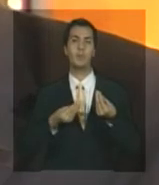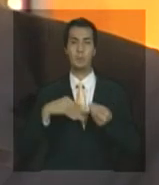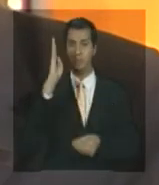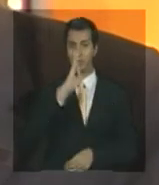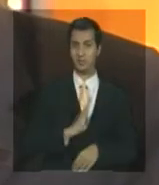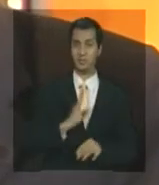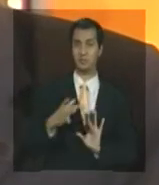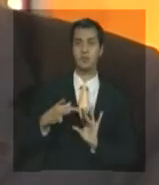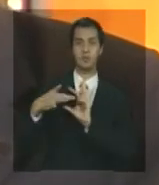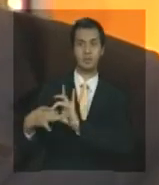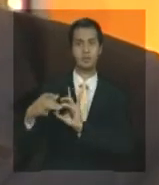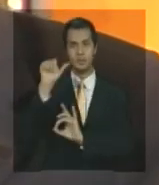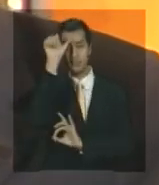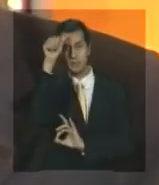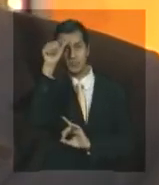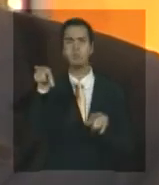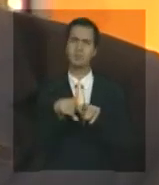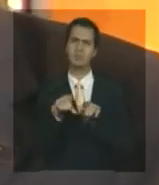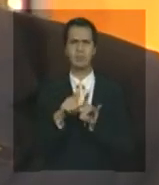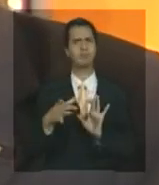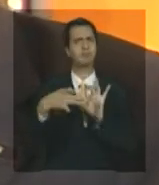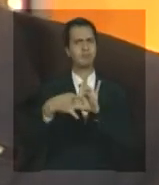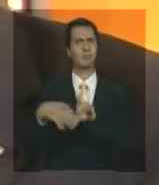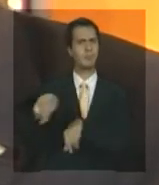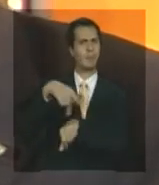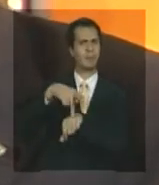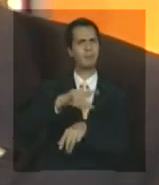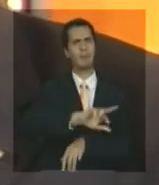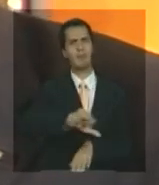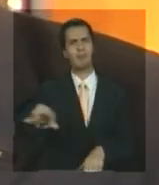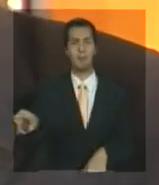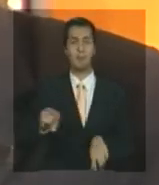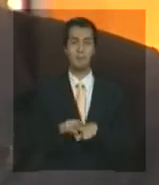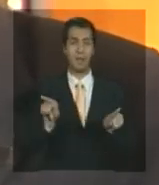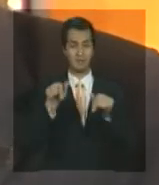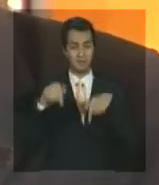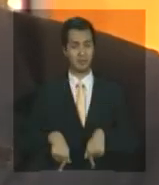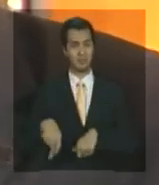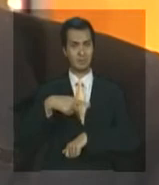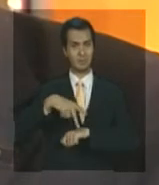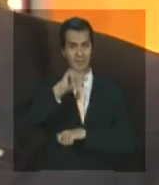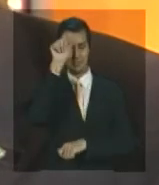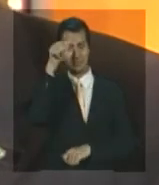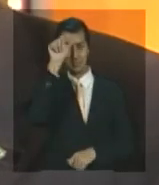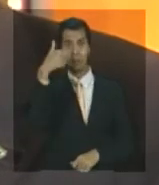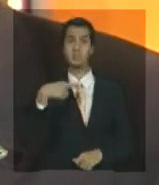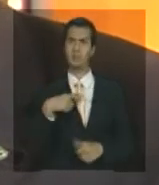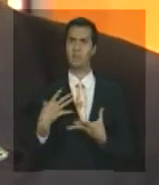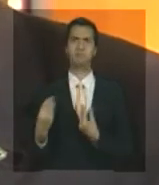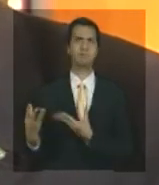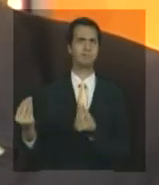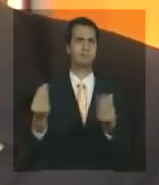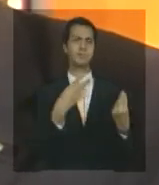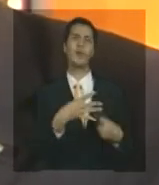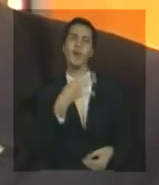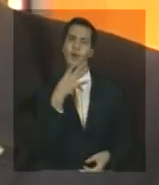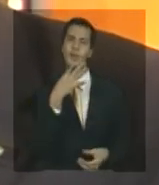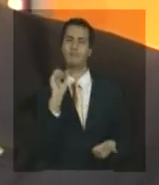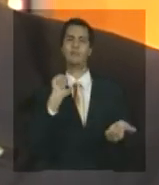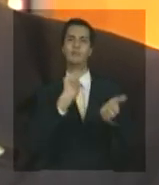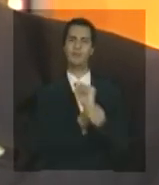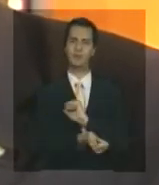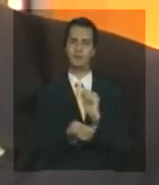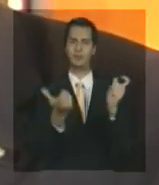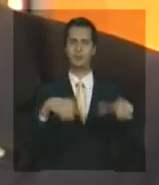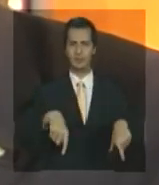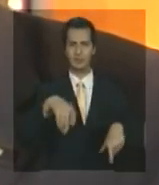outros países. Mas aqui na Índia, o futebol brasileiro é uma paixão para uma parte muito considerável dos indianos. Eles falam